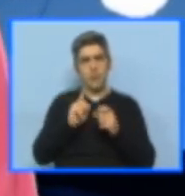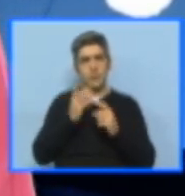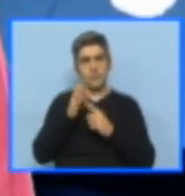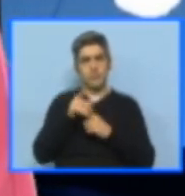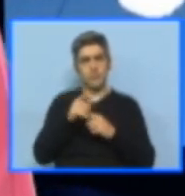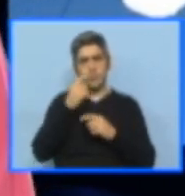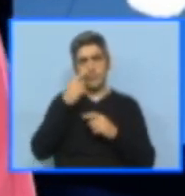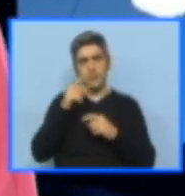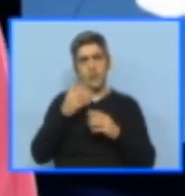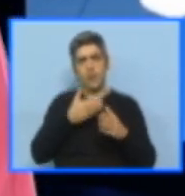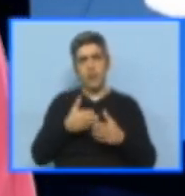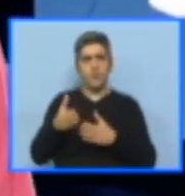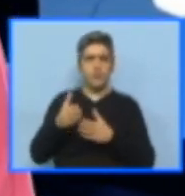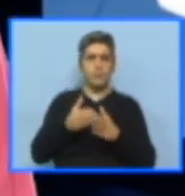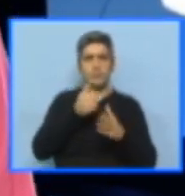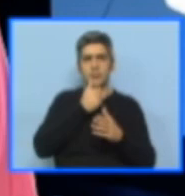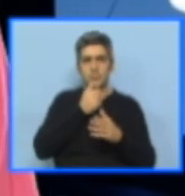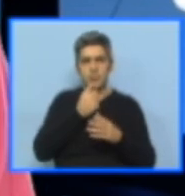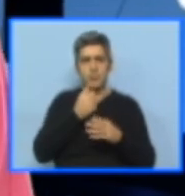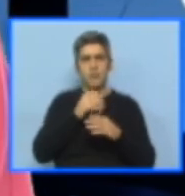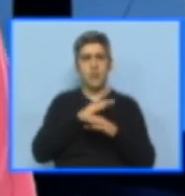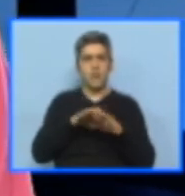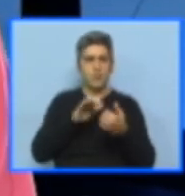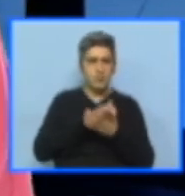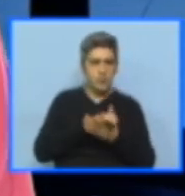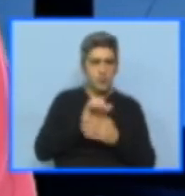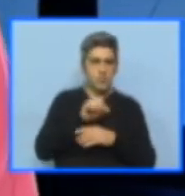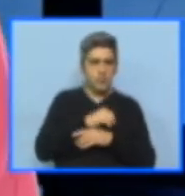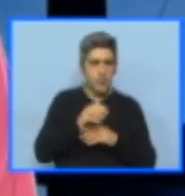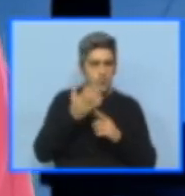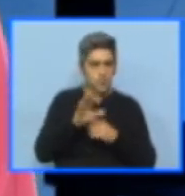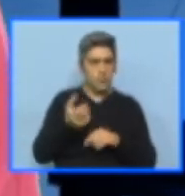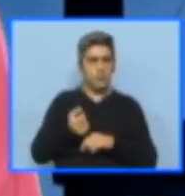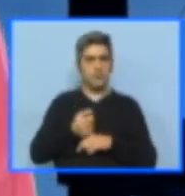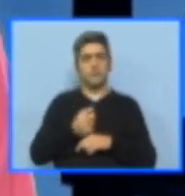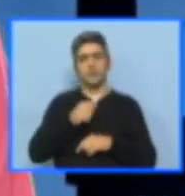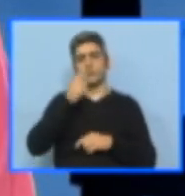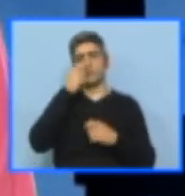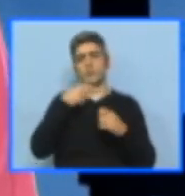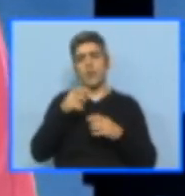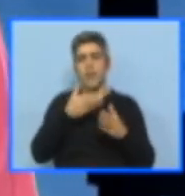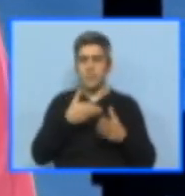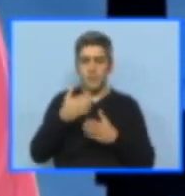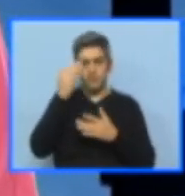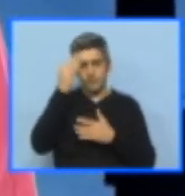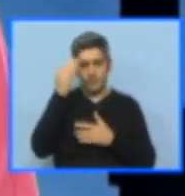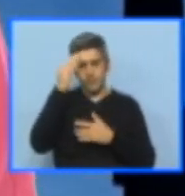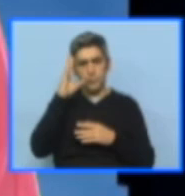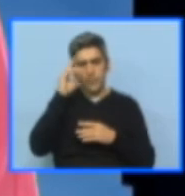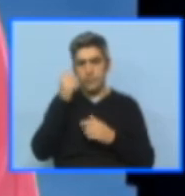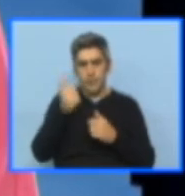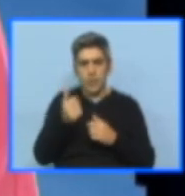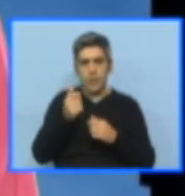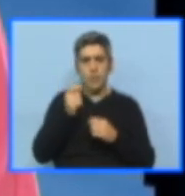exemplos disso, pessoas que vão para o caminho para decidirem se acabam com o casamento, por exemplo, pessoas que vão para o caminho porque não sabem muito